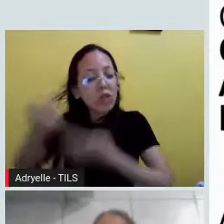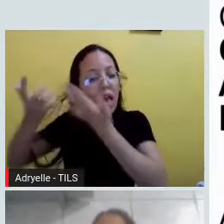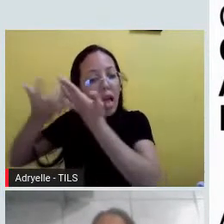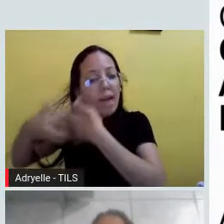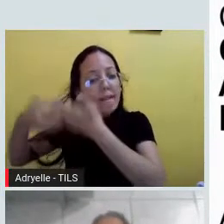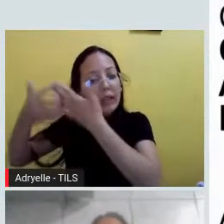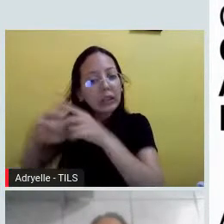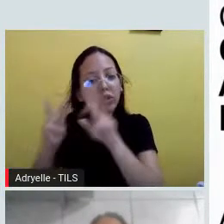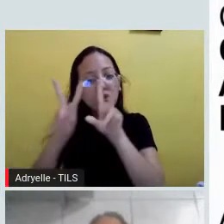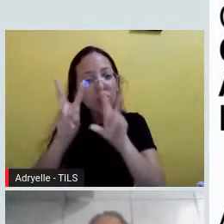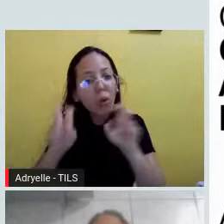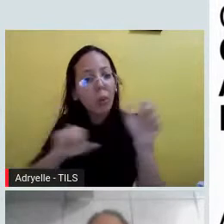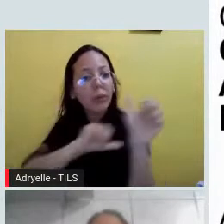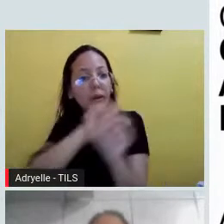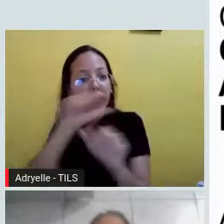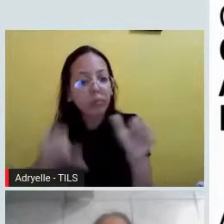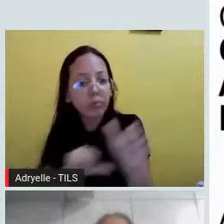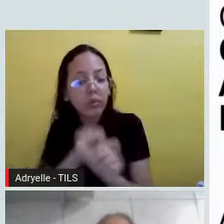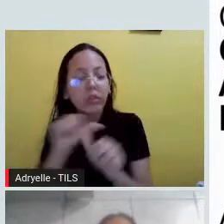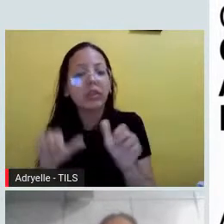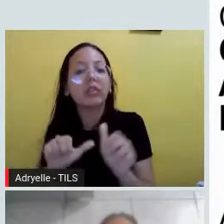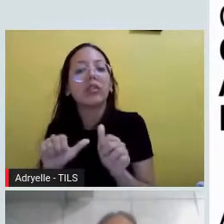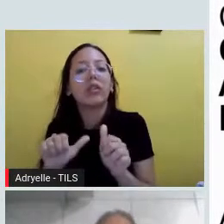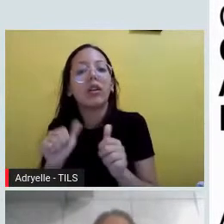essa mudança da